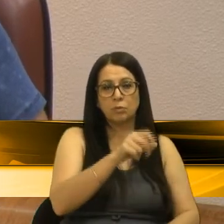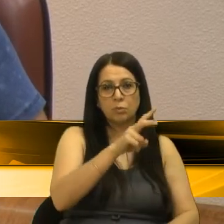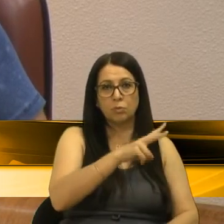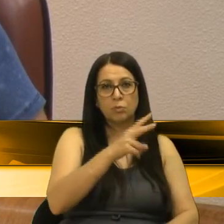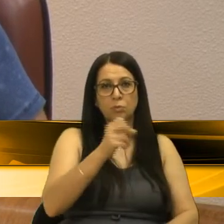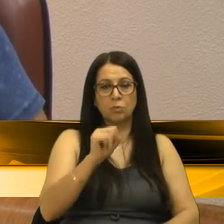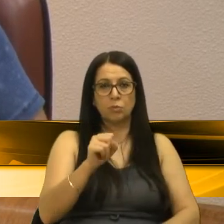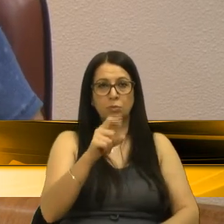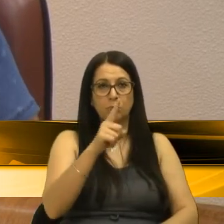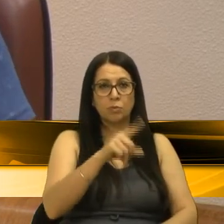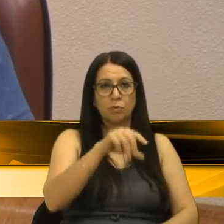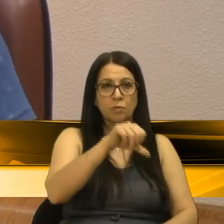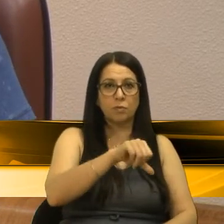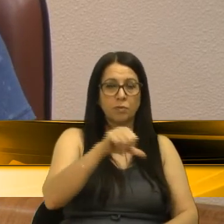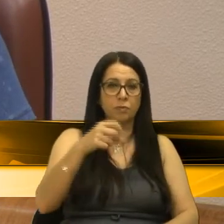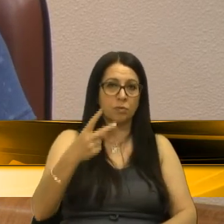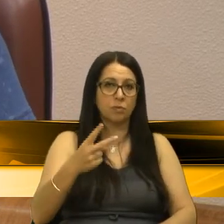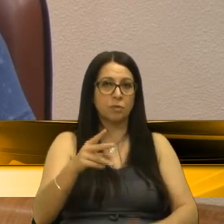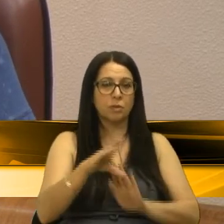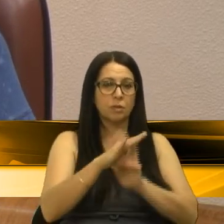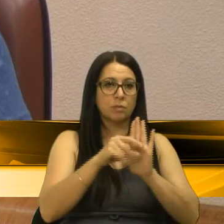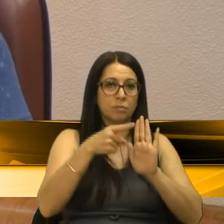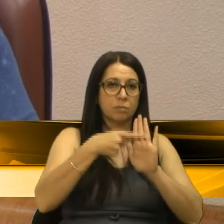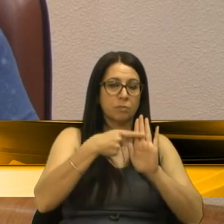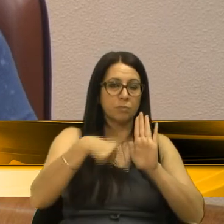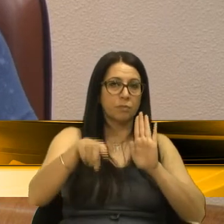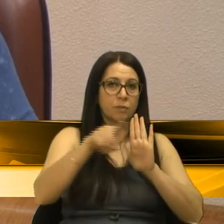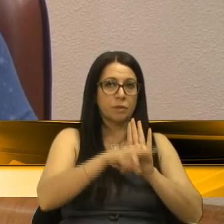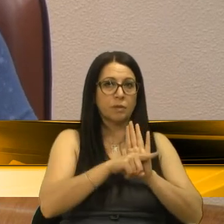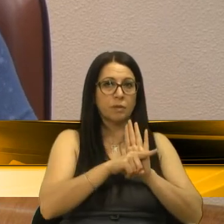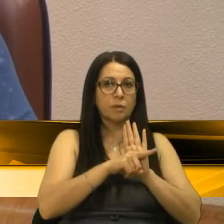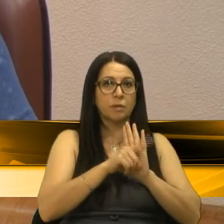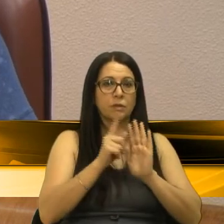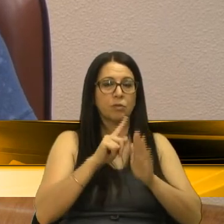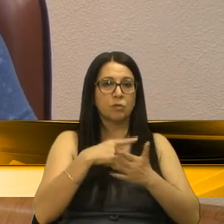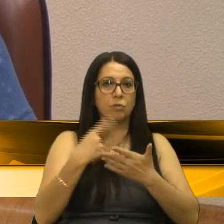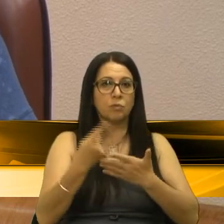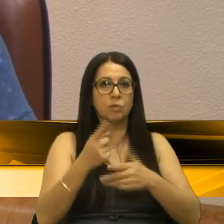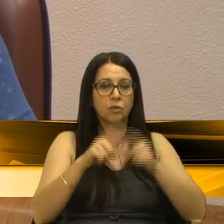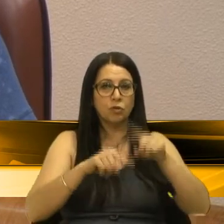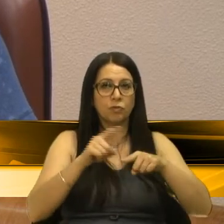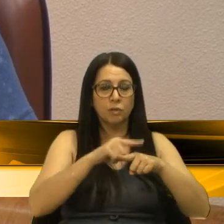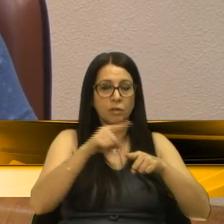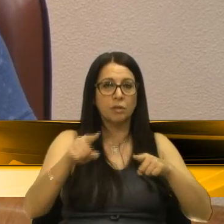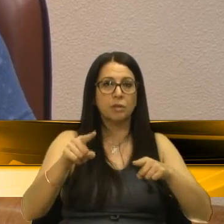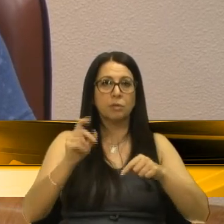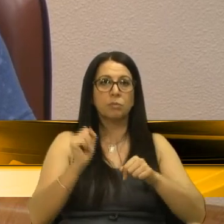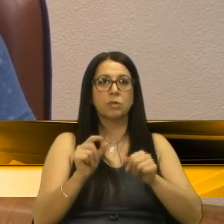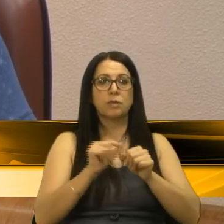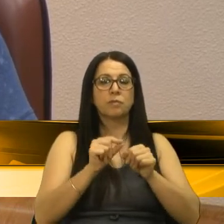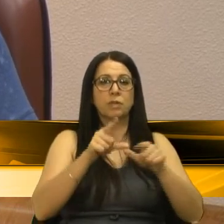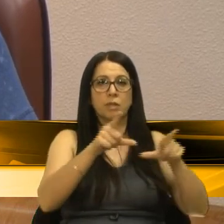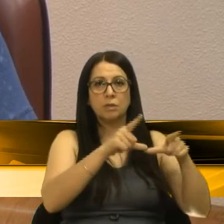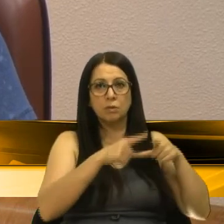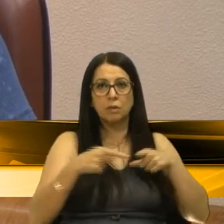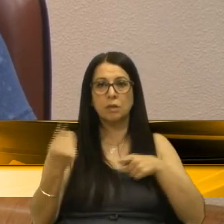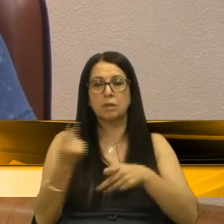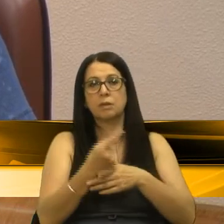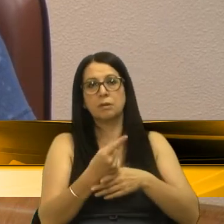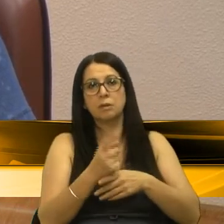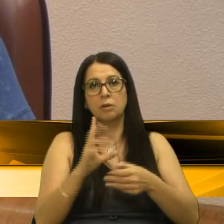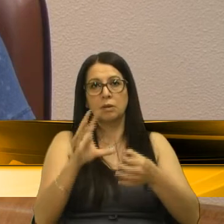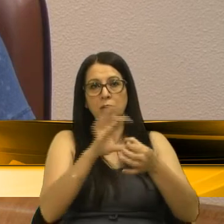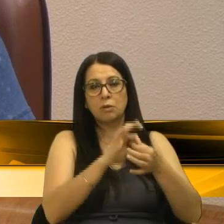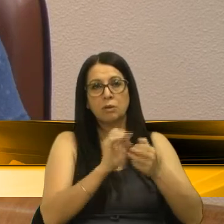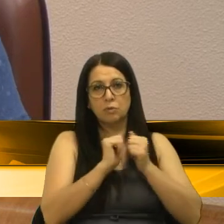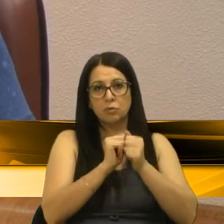de 1992. Inciso 1º, poderão ser expedidas tanto licenças quanto forem as atividades que puderem ser instaladas no local, todas vinculadas entre si.